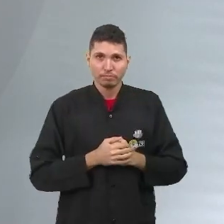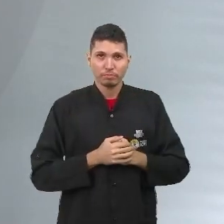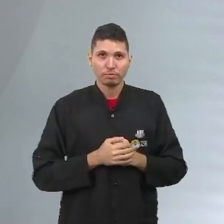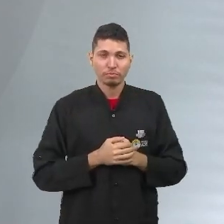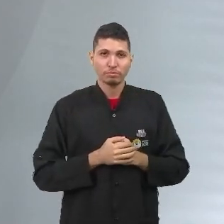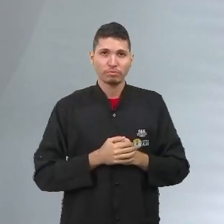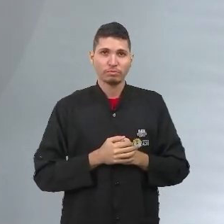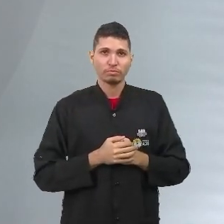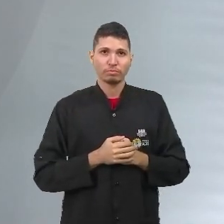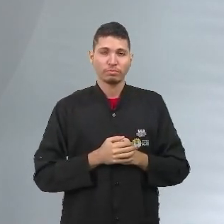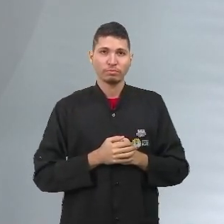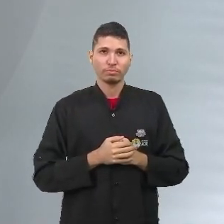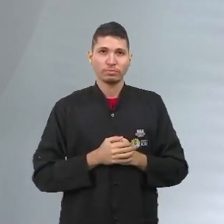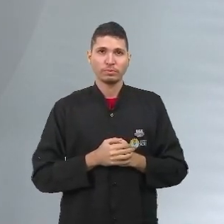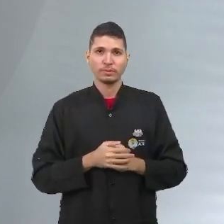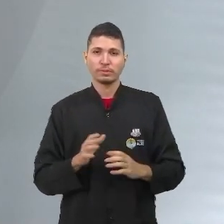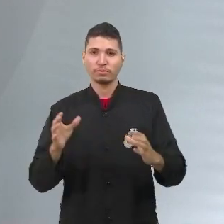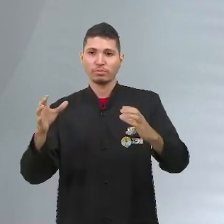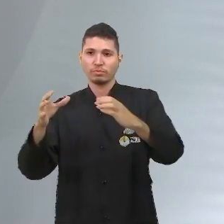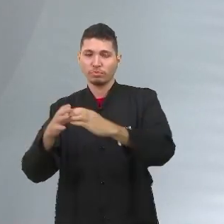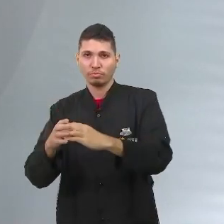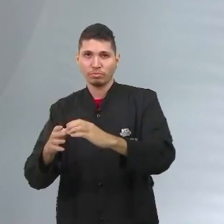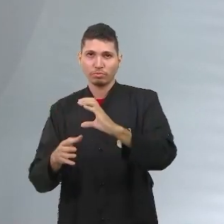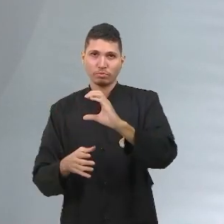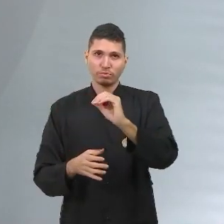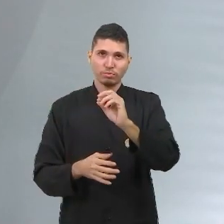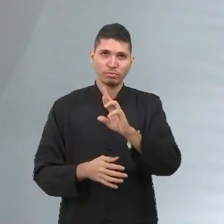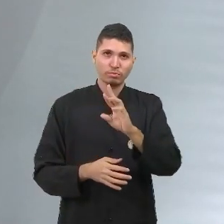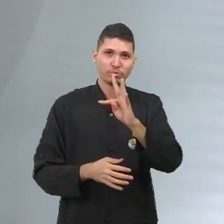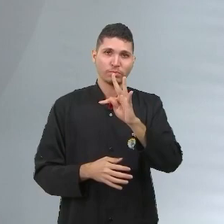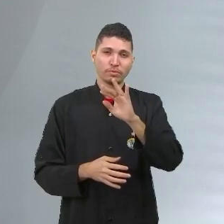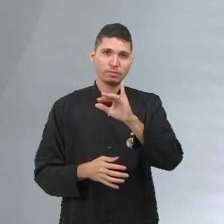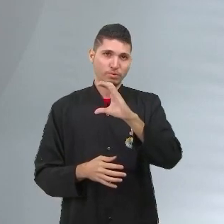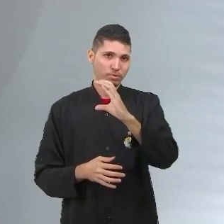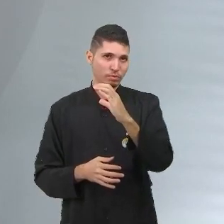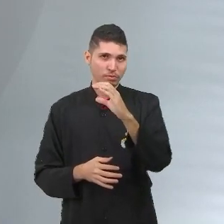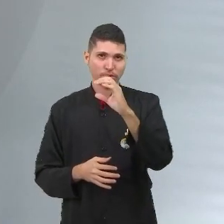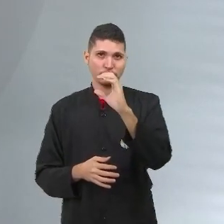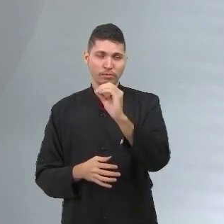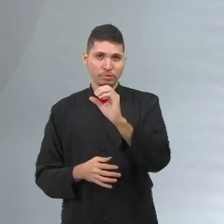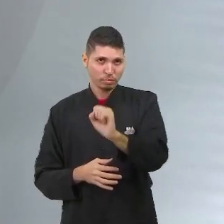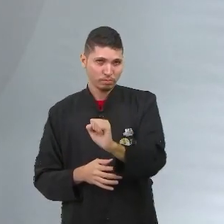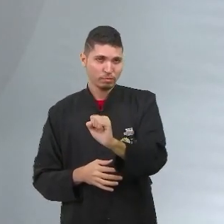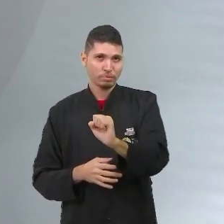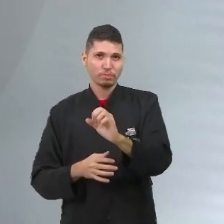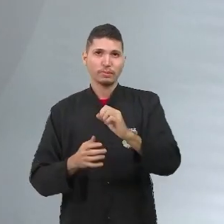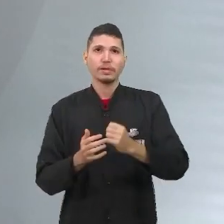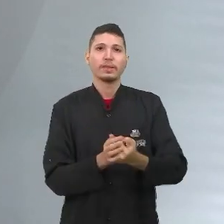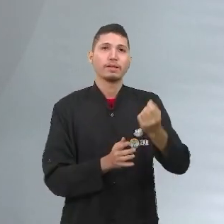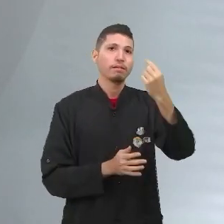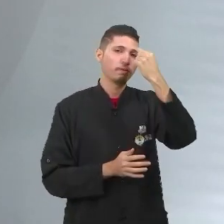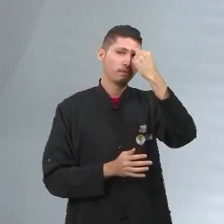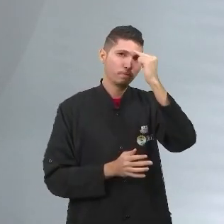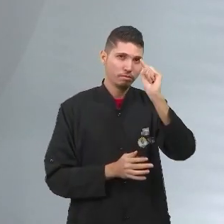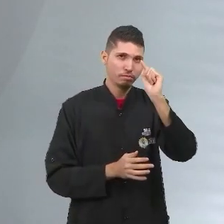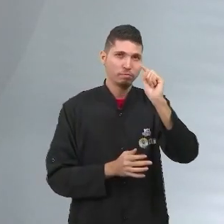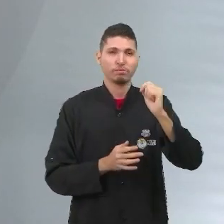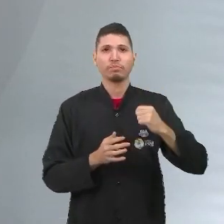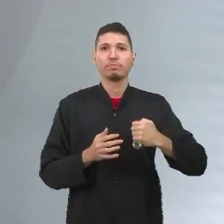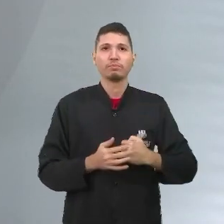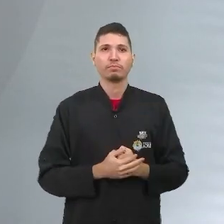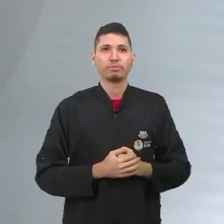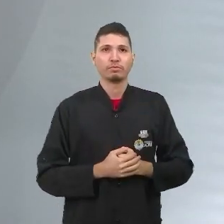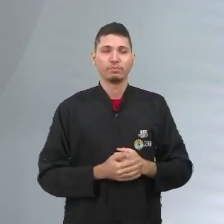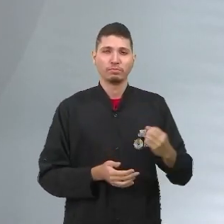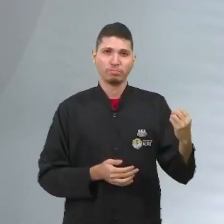pessoas dos cortiços, chutado mesmo, vamos dizer assim, e criaram uma